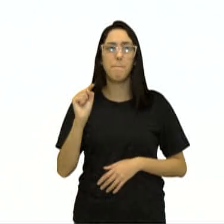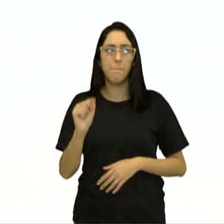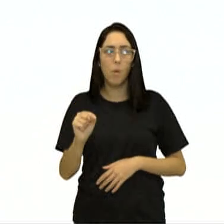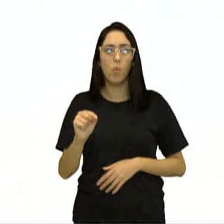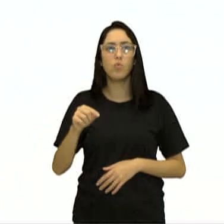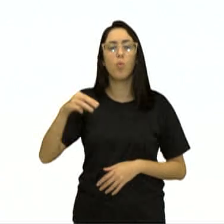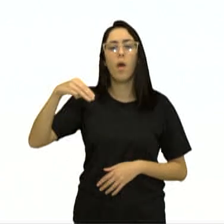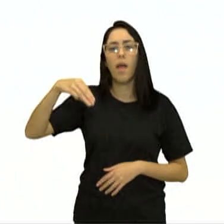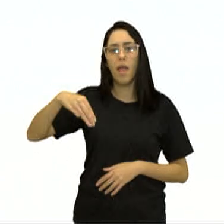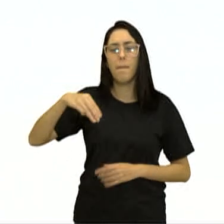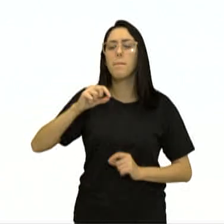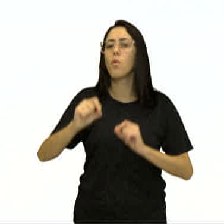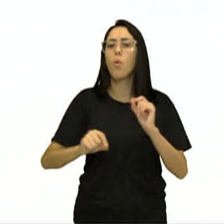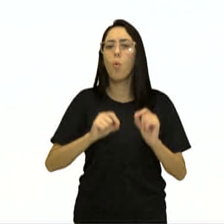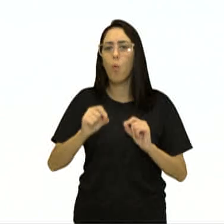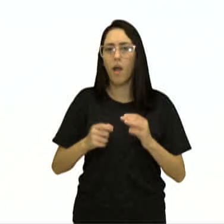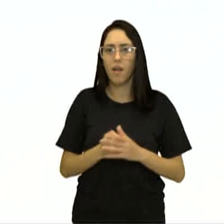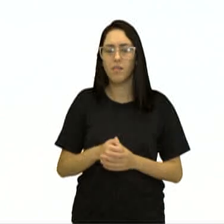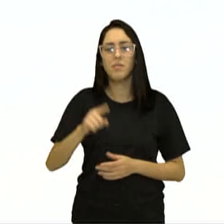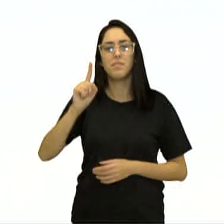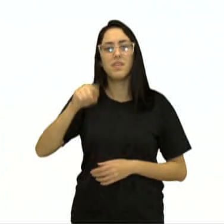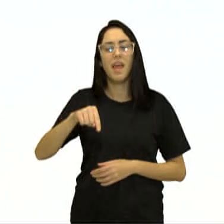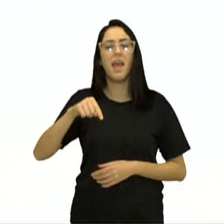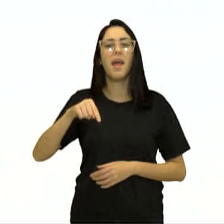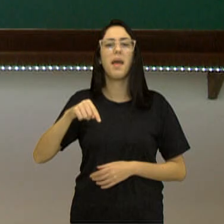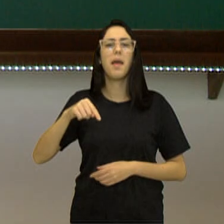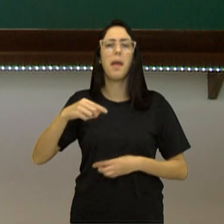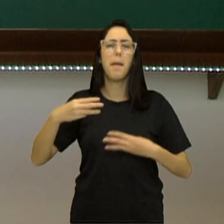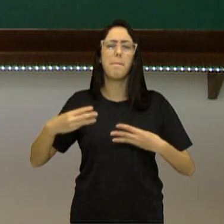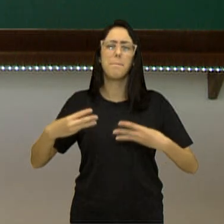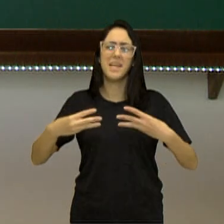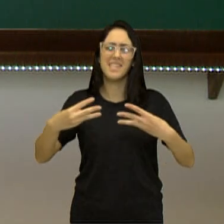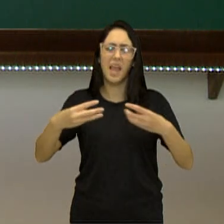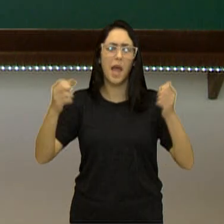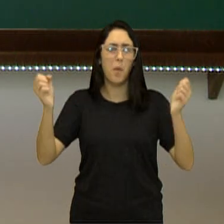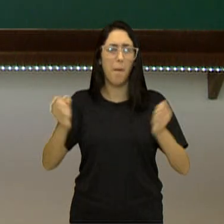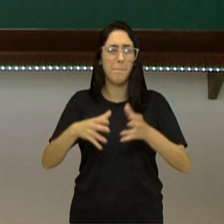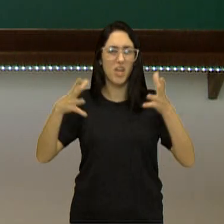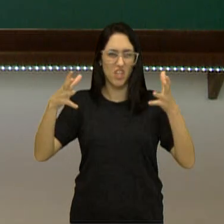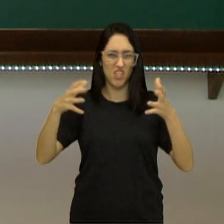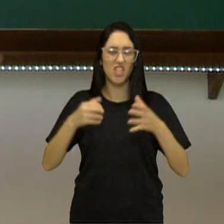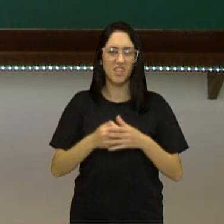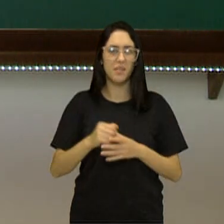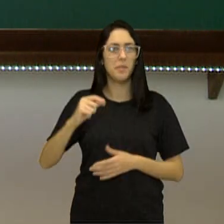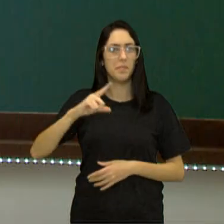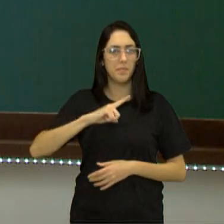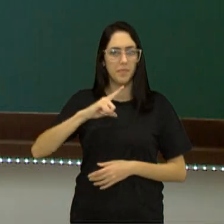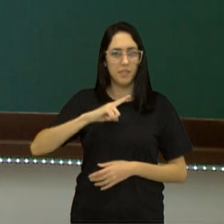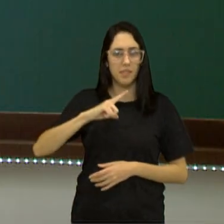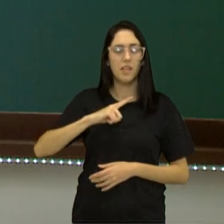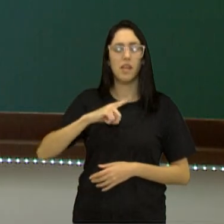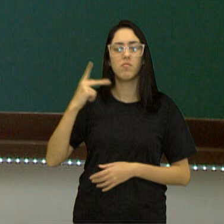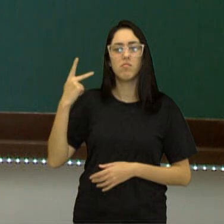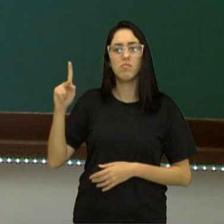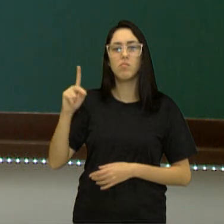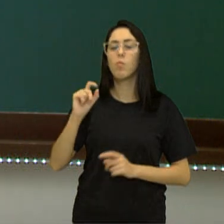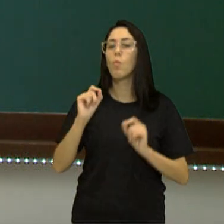sabe? Ministério da Magia. Então, segundo o Ministério da Magia, a classificação dele